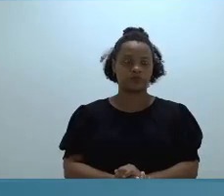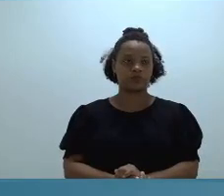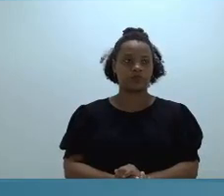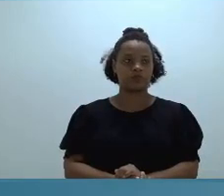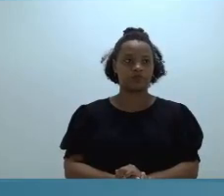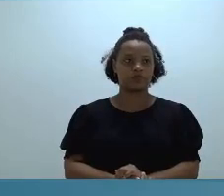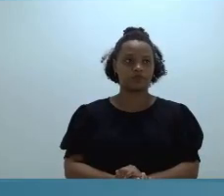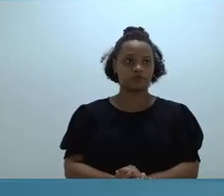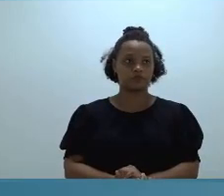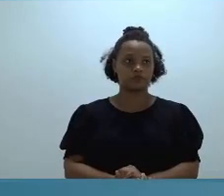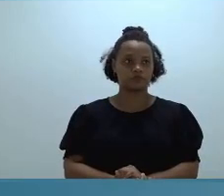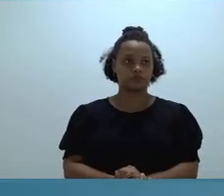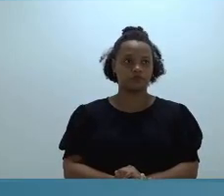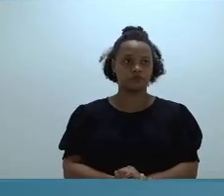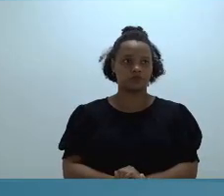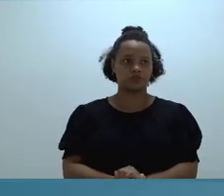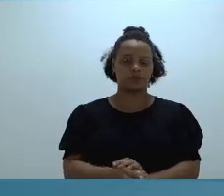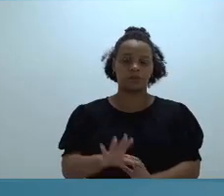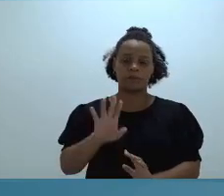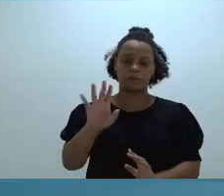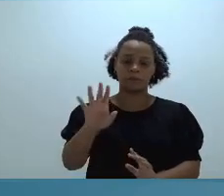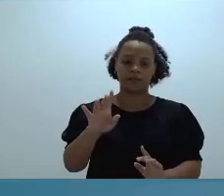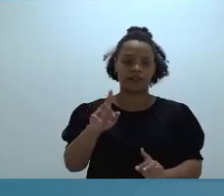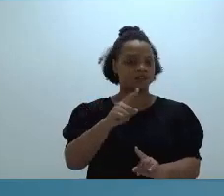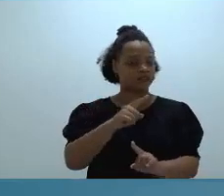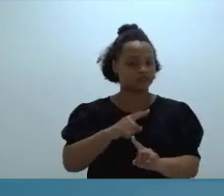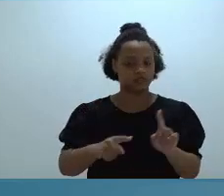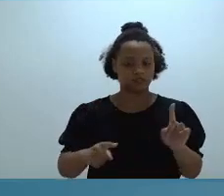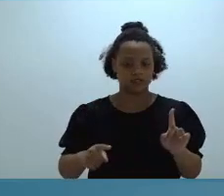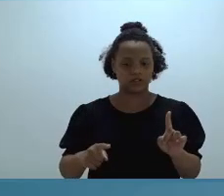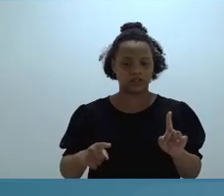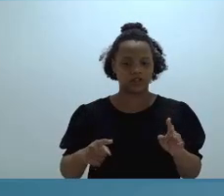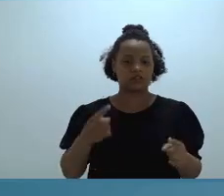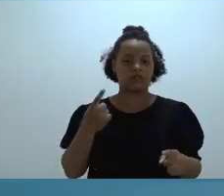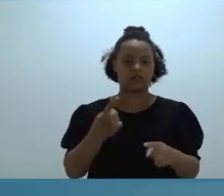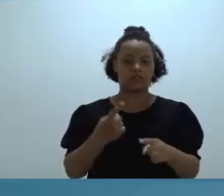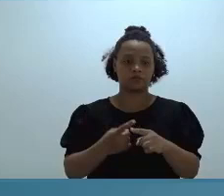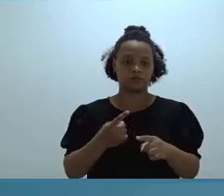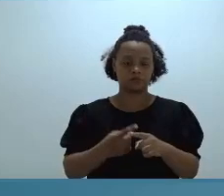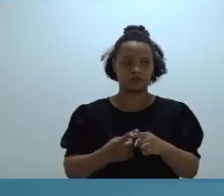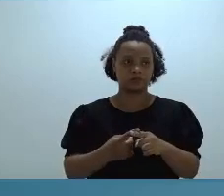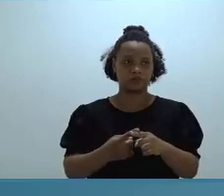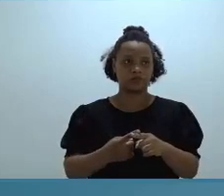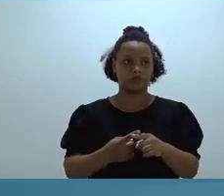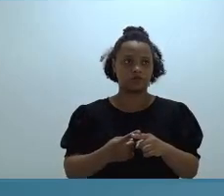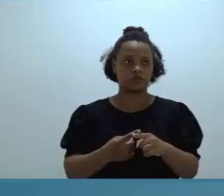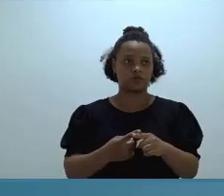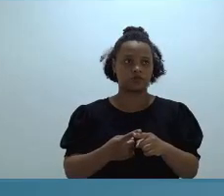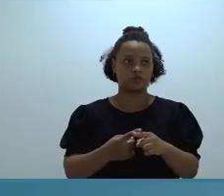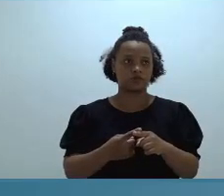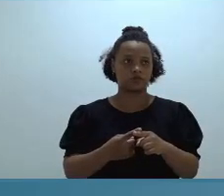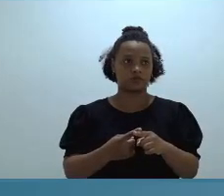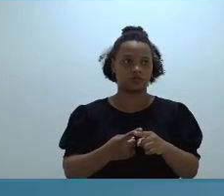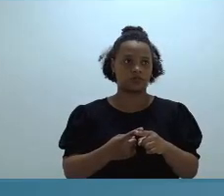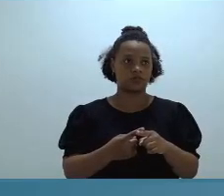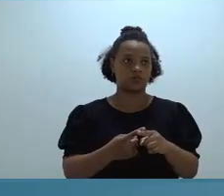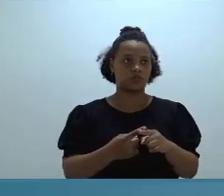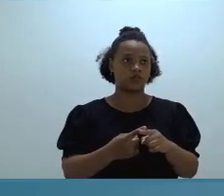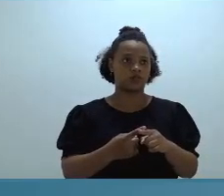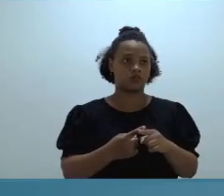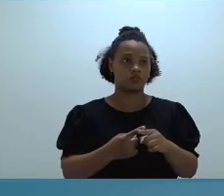denegada em decisão de retratação proferida pelo relator originário, excelentíssimo